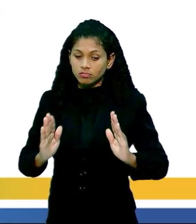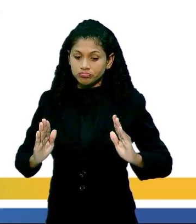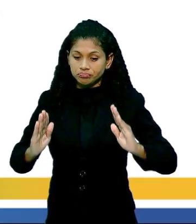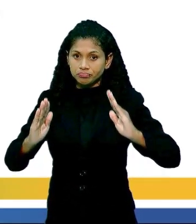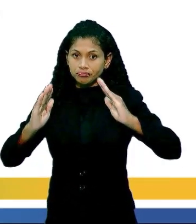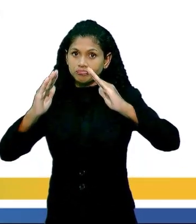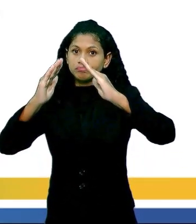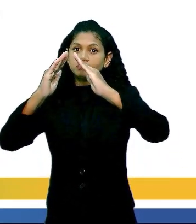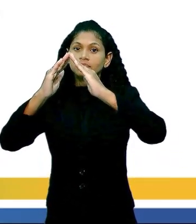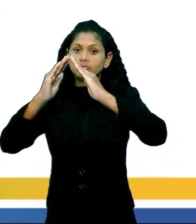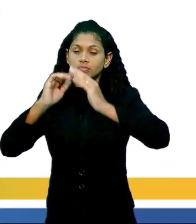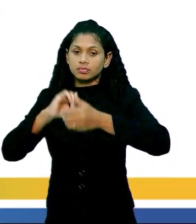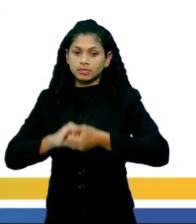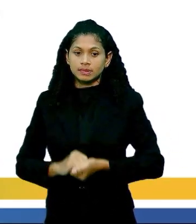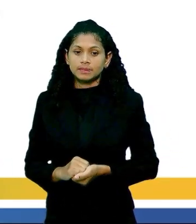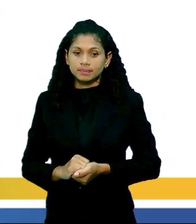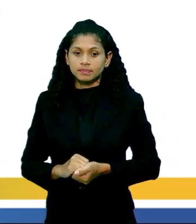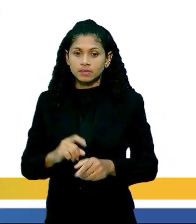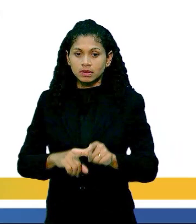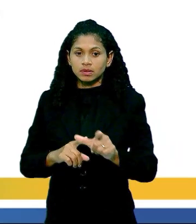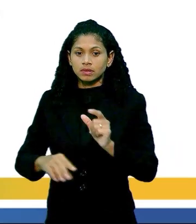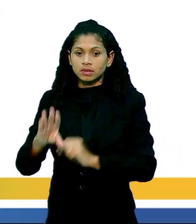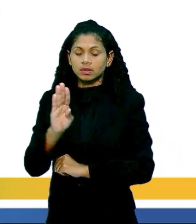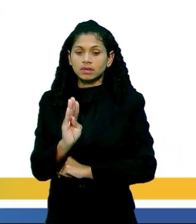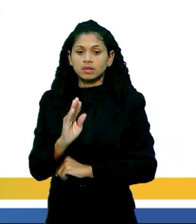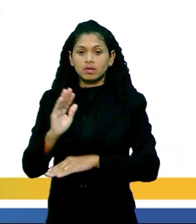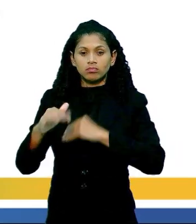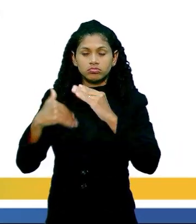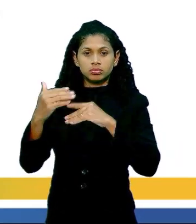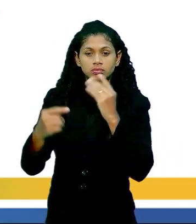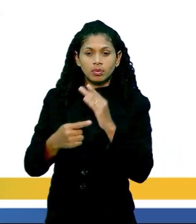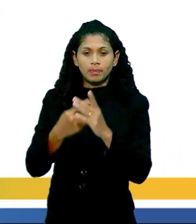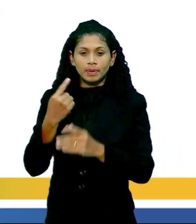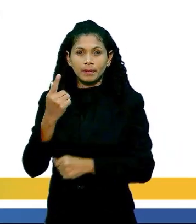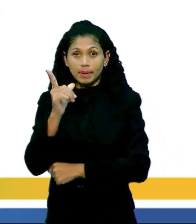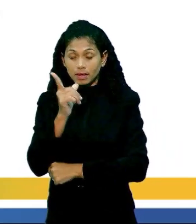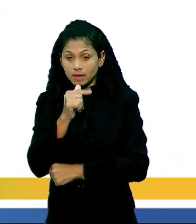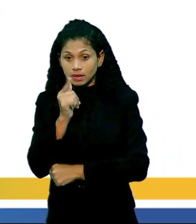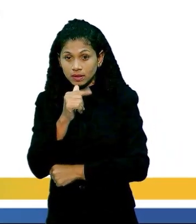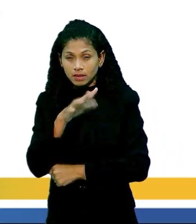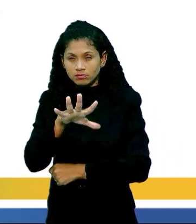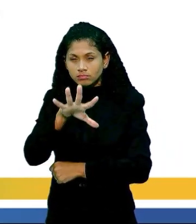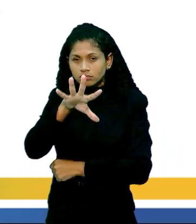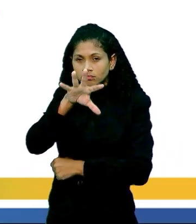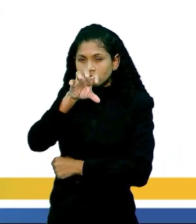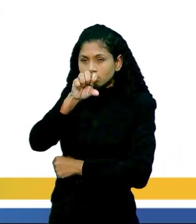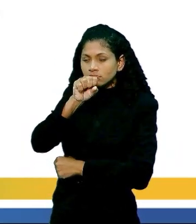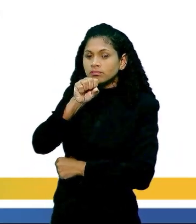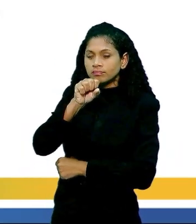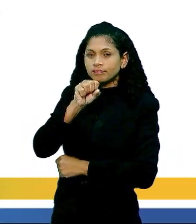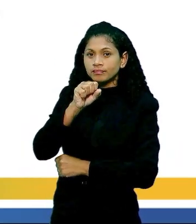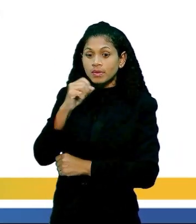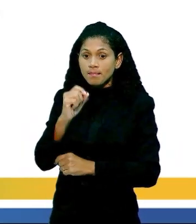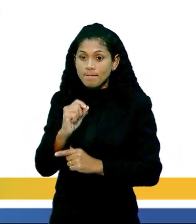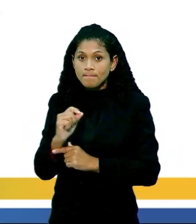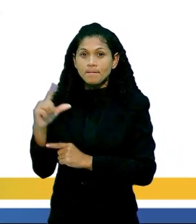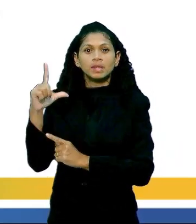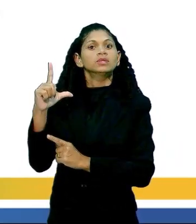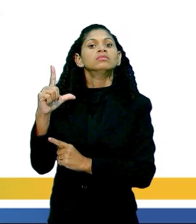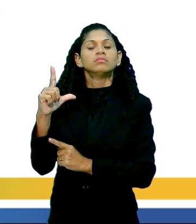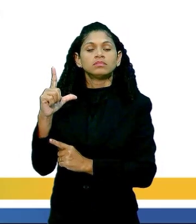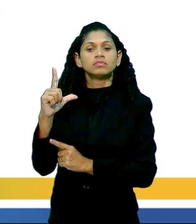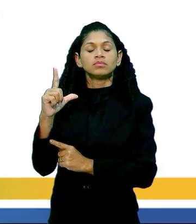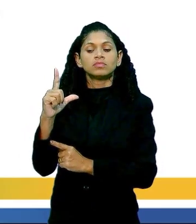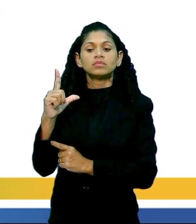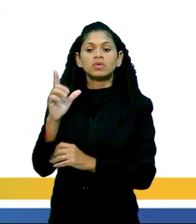alimentares. Letra D. A produção primária líquida, quer dizer, a respiração, é mais alta que nas